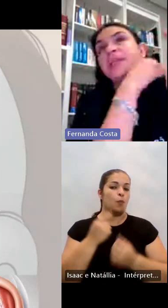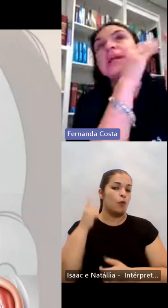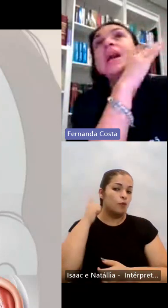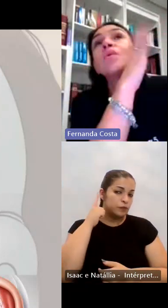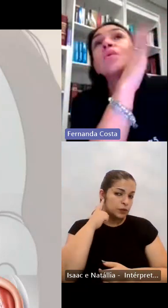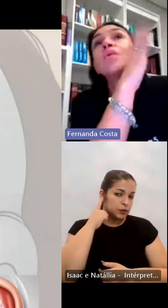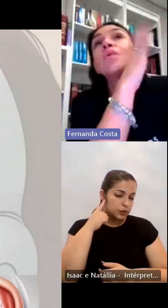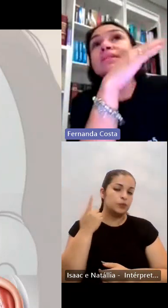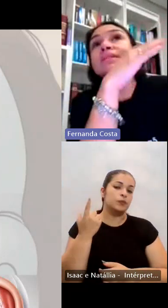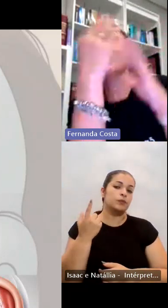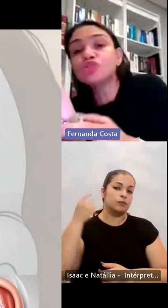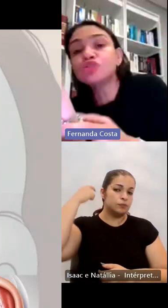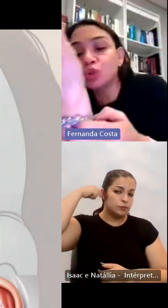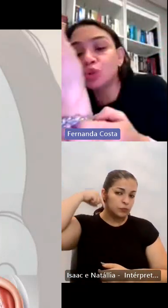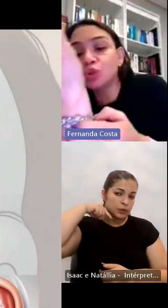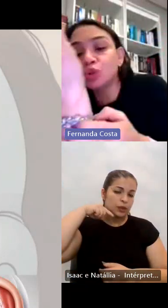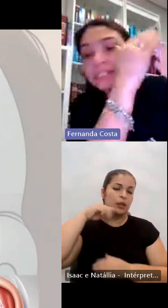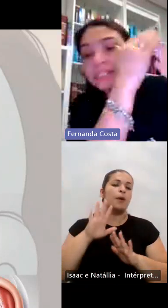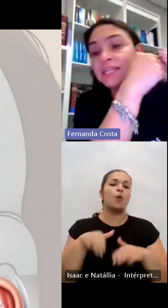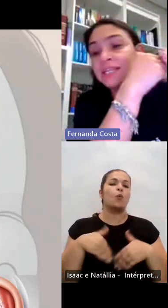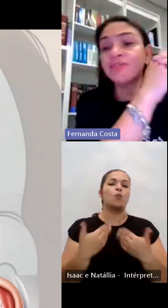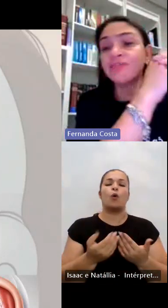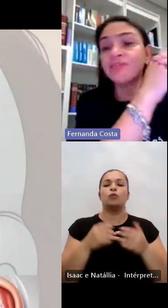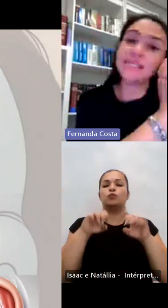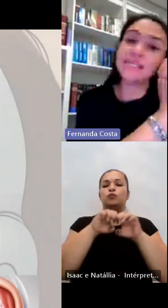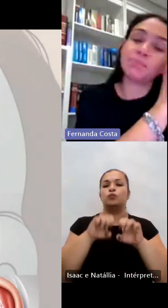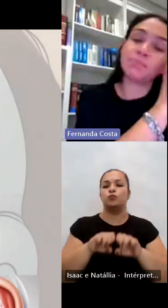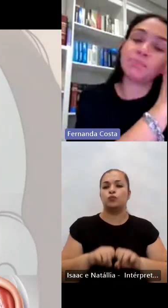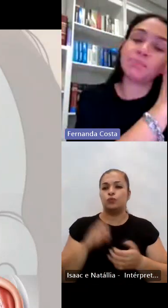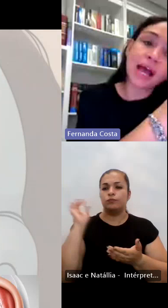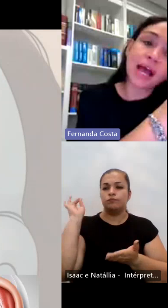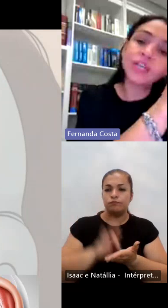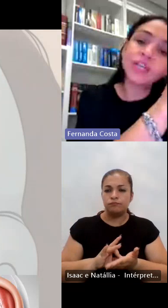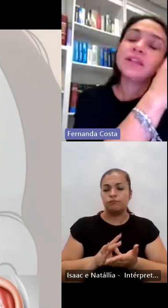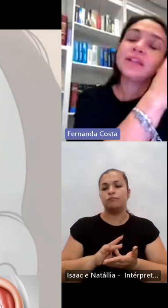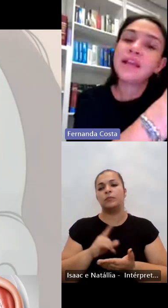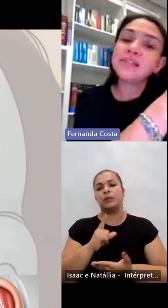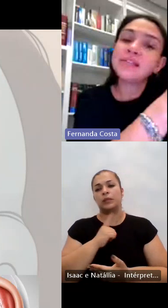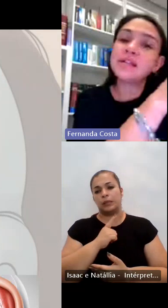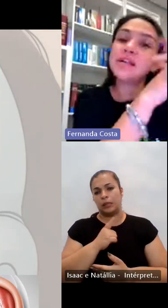da orelha. Quais que são as estruturas que fazem parte